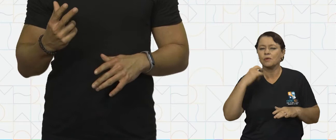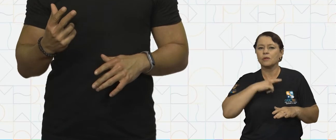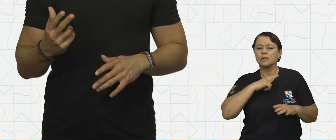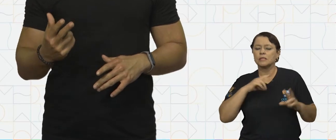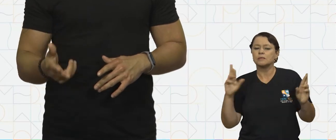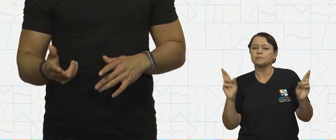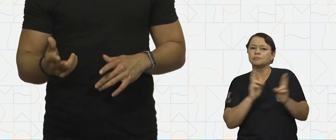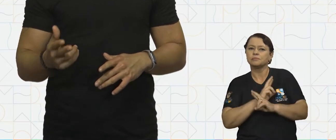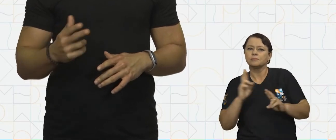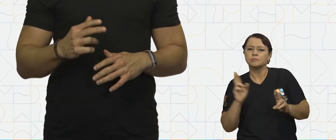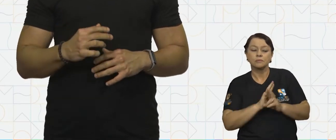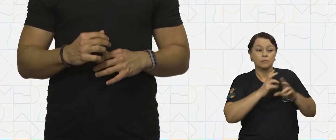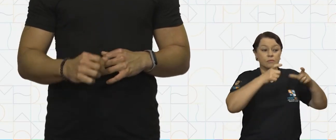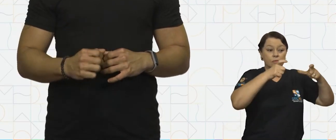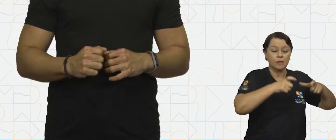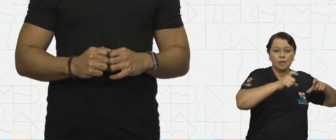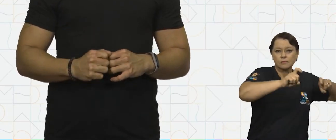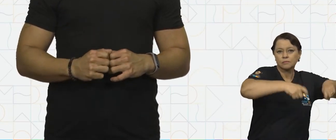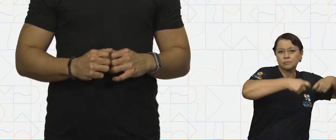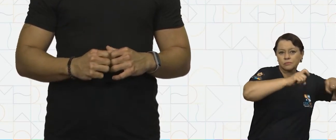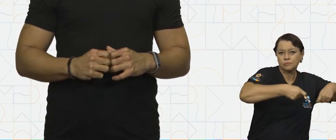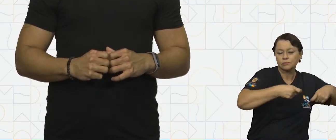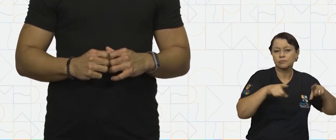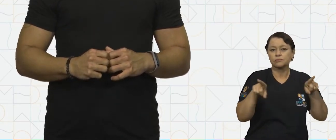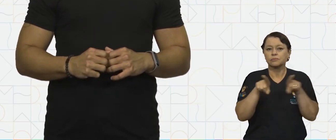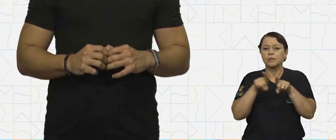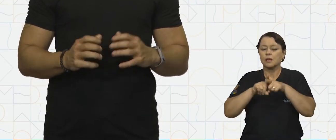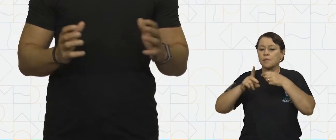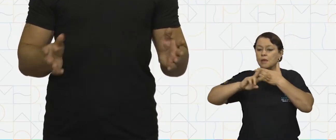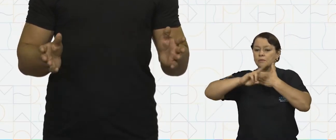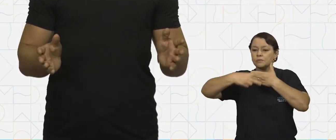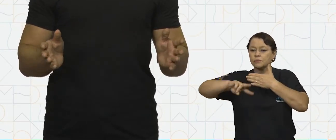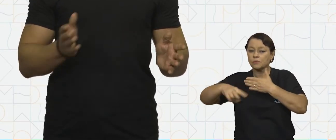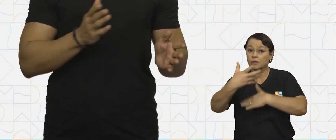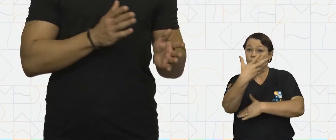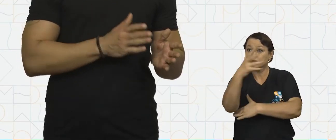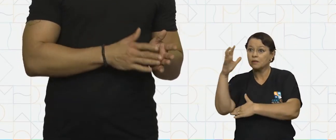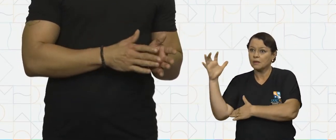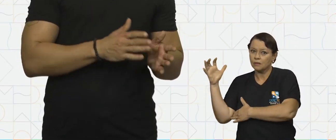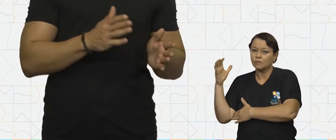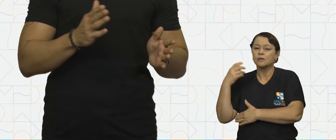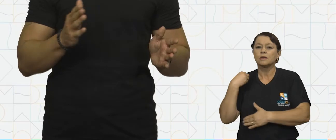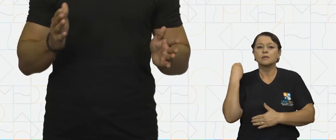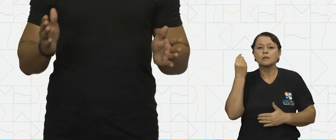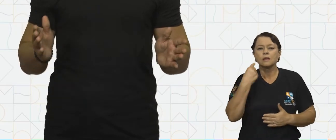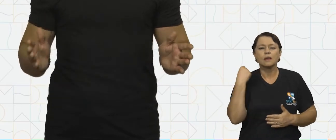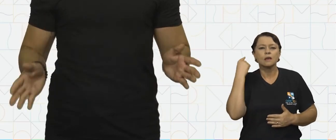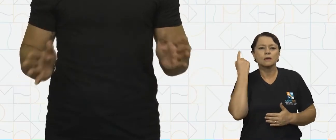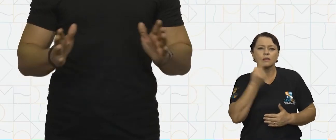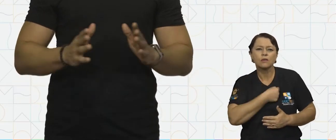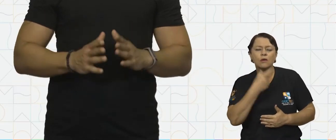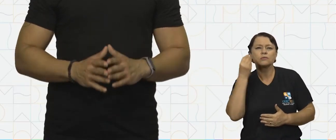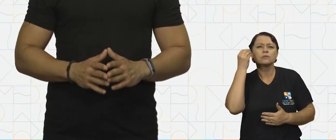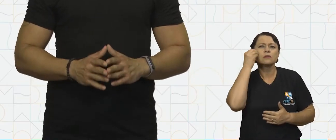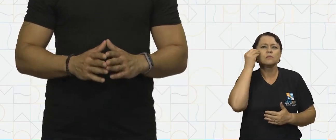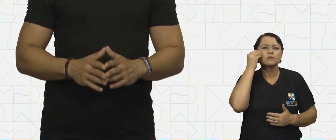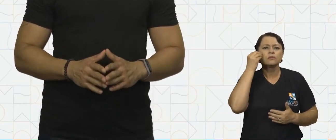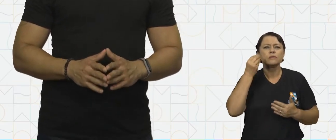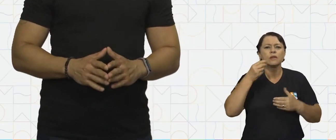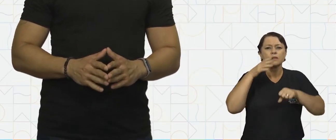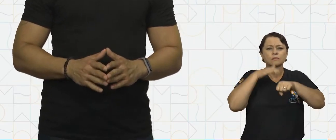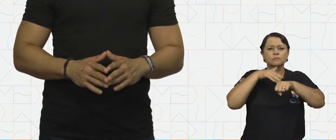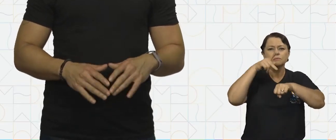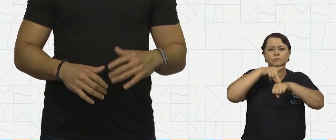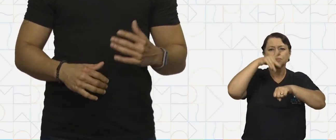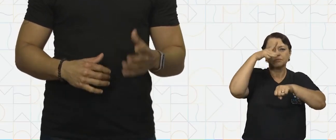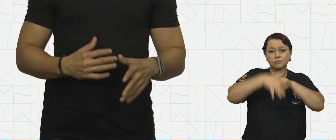a ocupação do campo às intervenções da natureza, como estamos acompanhando desde o Neolítico e observando como esse processo vem se